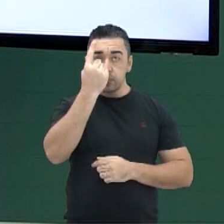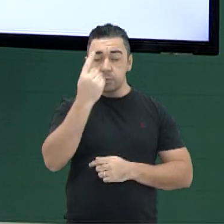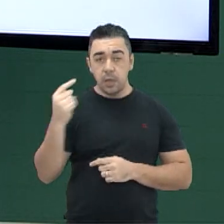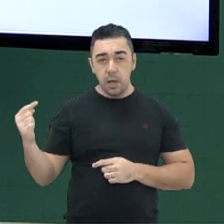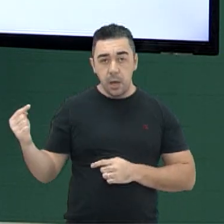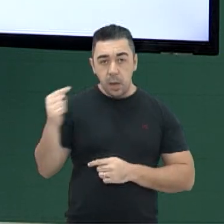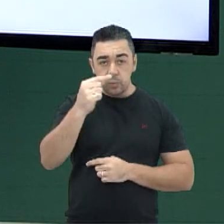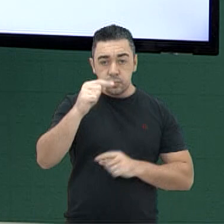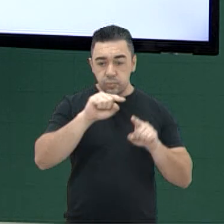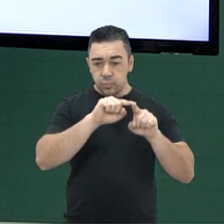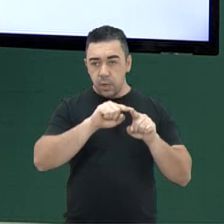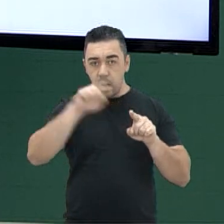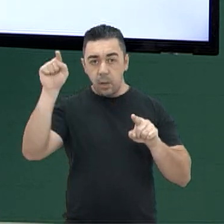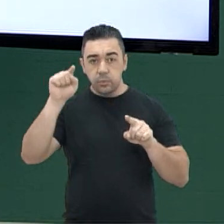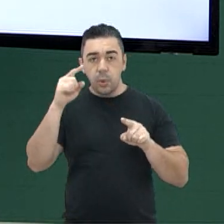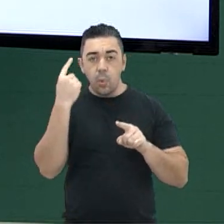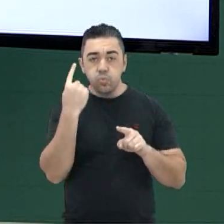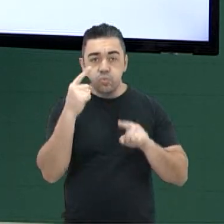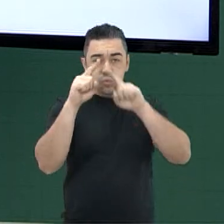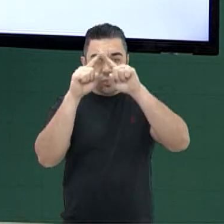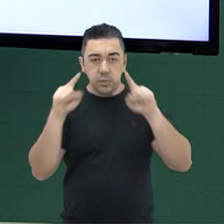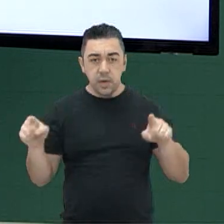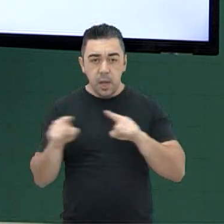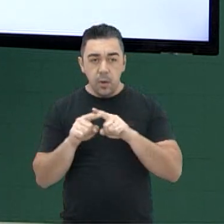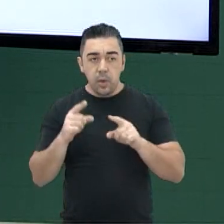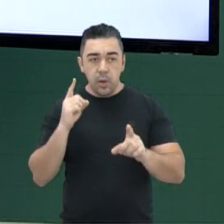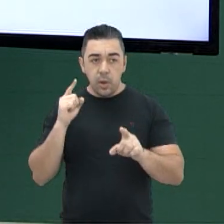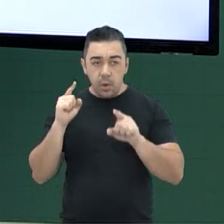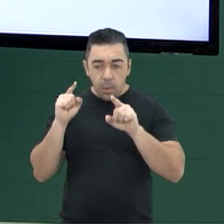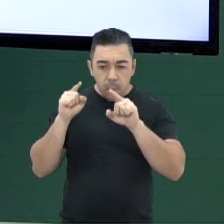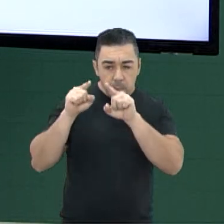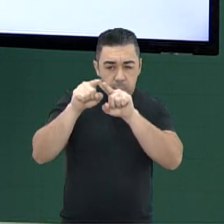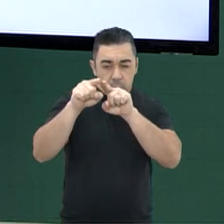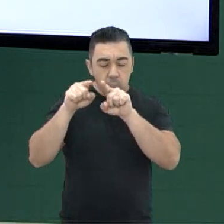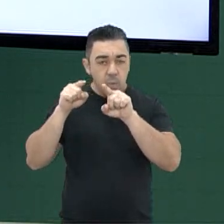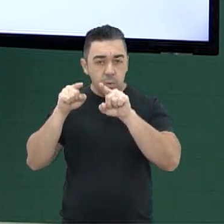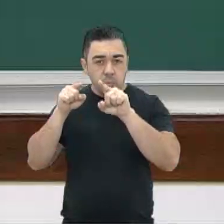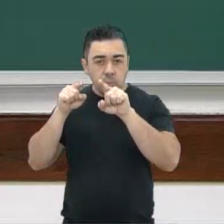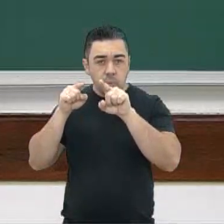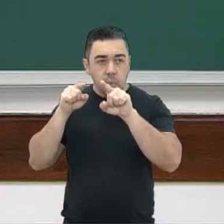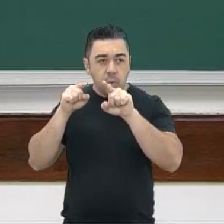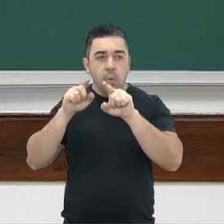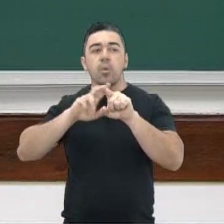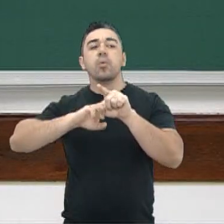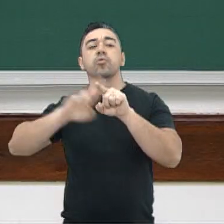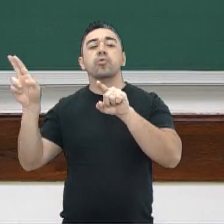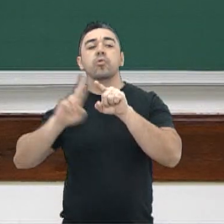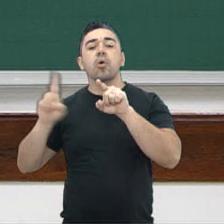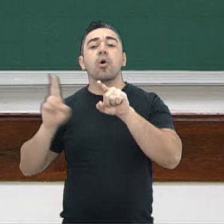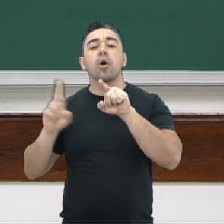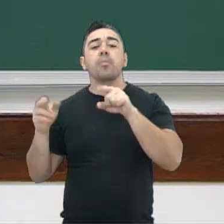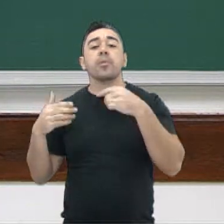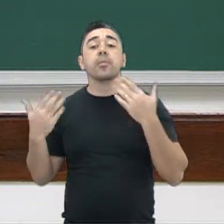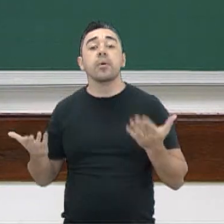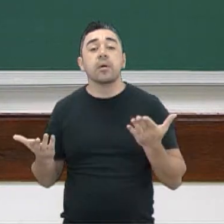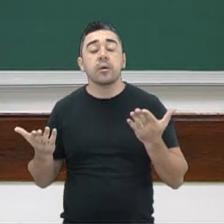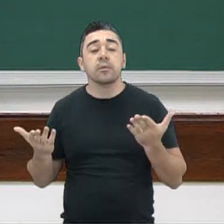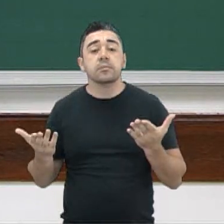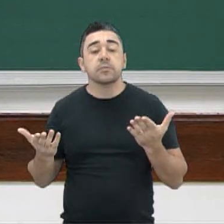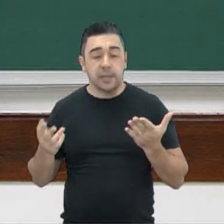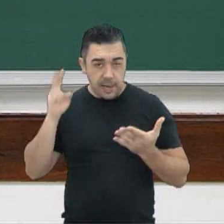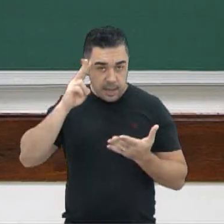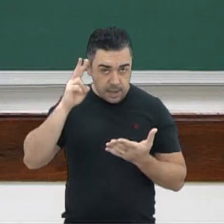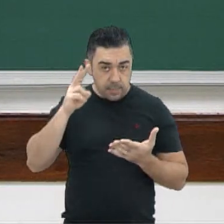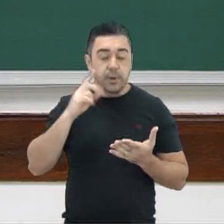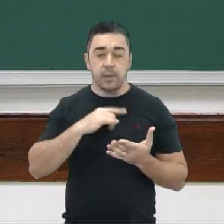se encontrarem em um único ponto, damos o nome de. Então, vejam. Eu estou recordando sobre a altura. Do mesmo jeito